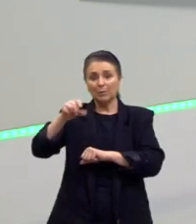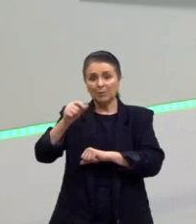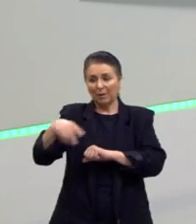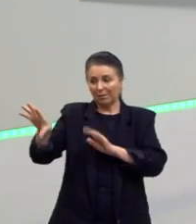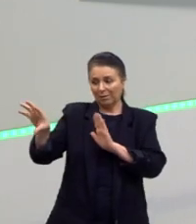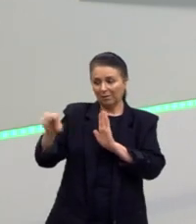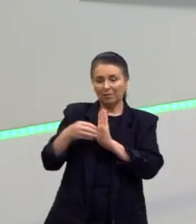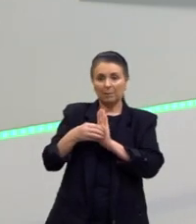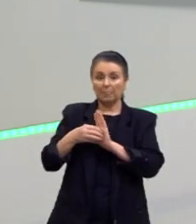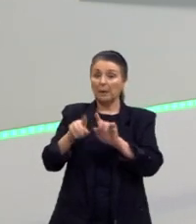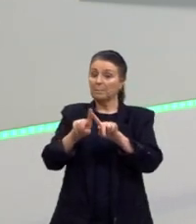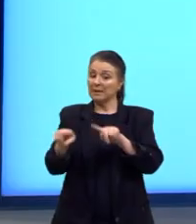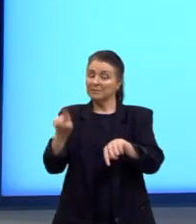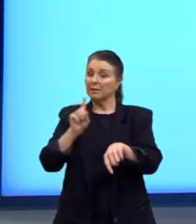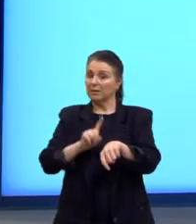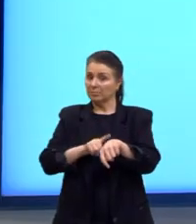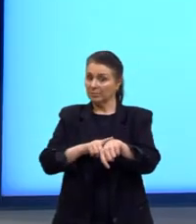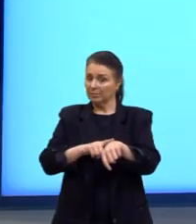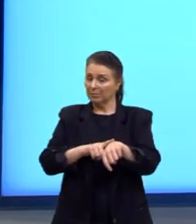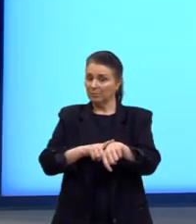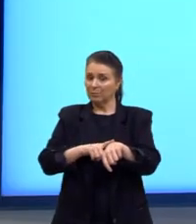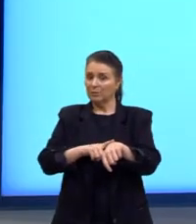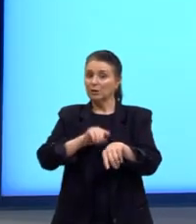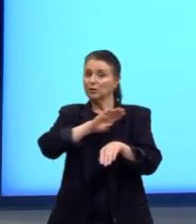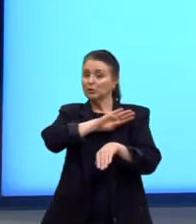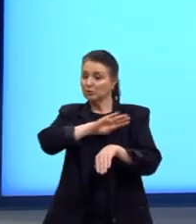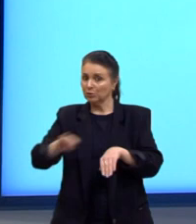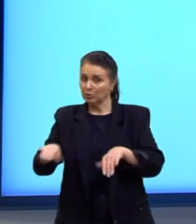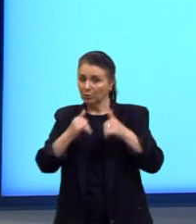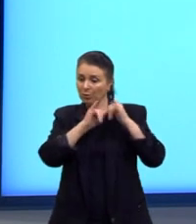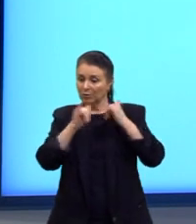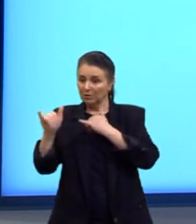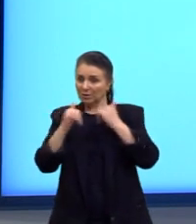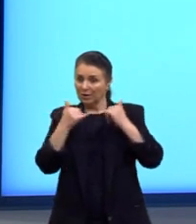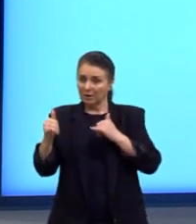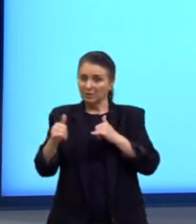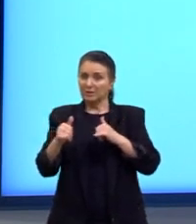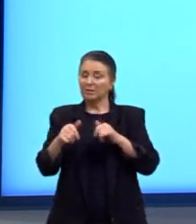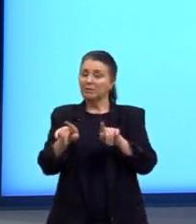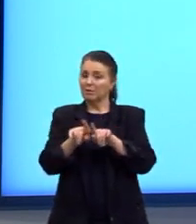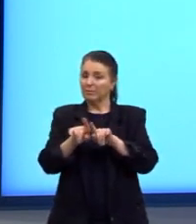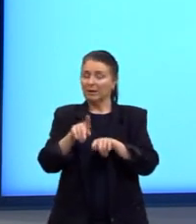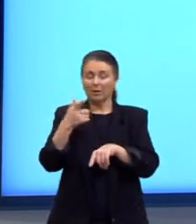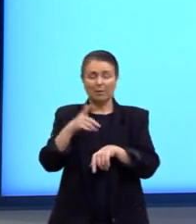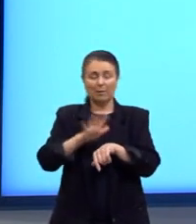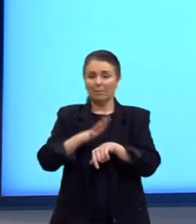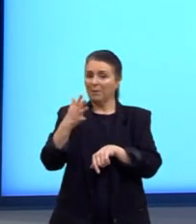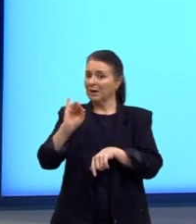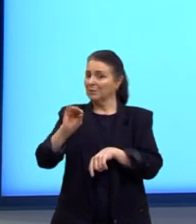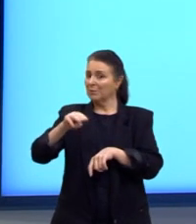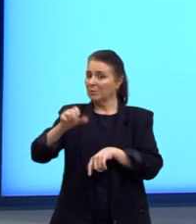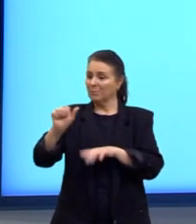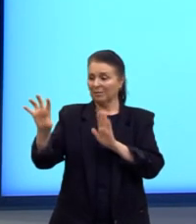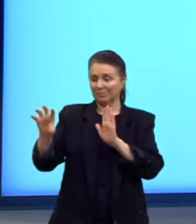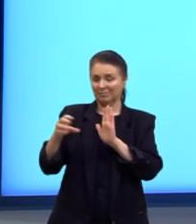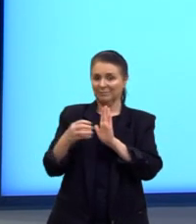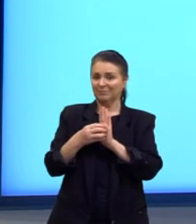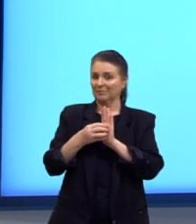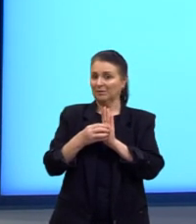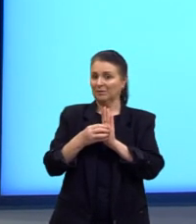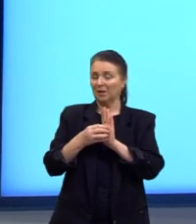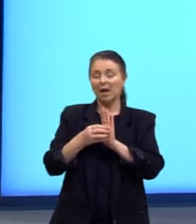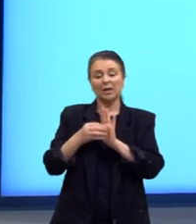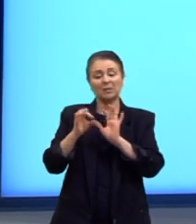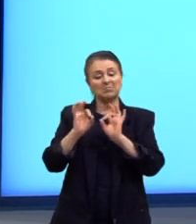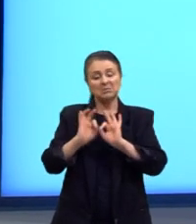Logo que eu remover a corrente elétrica, ele vai deixar de ser um ímã. Tá? Ele vai começar a se comportar